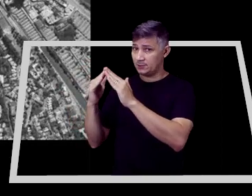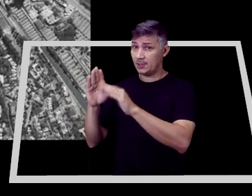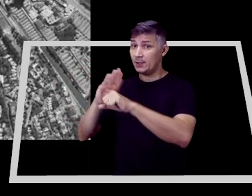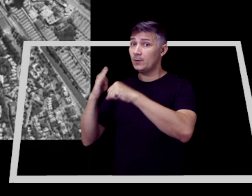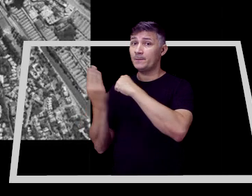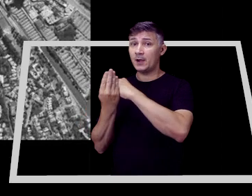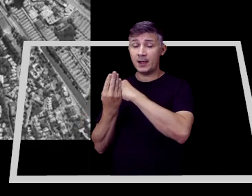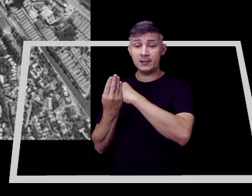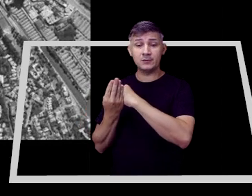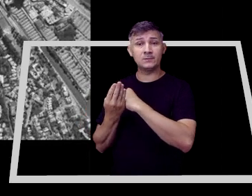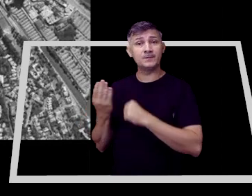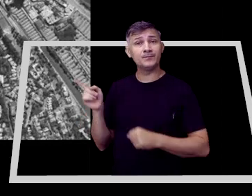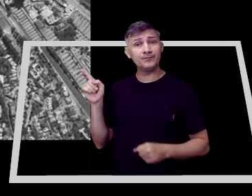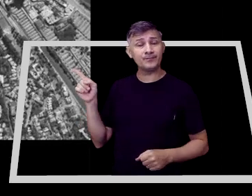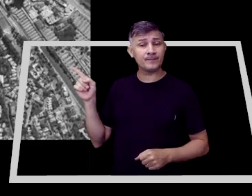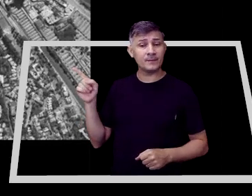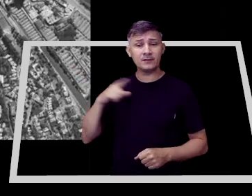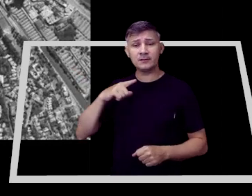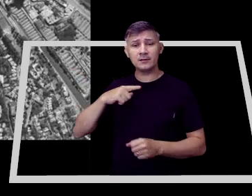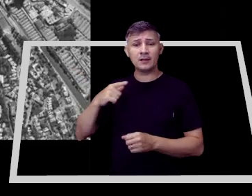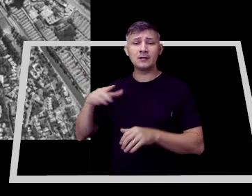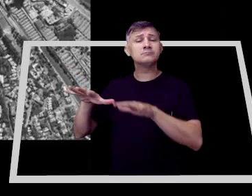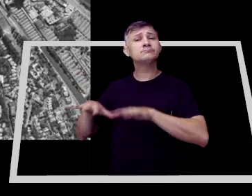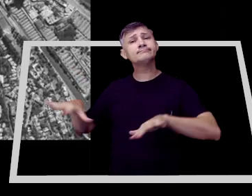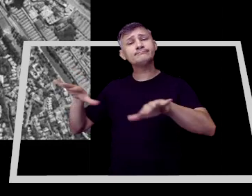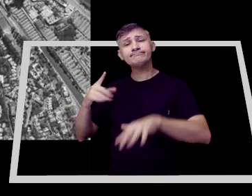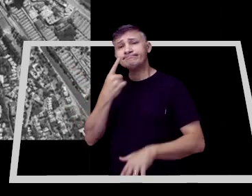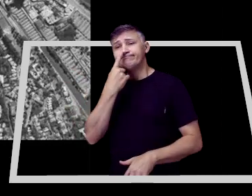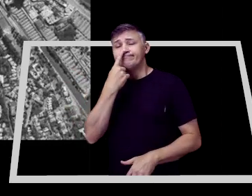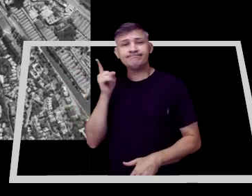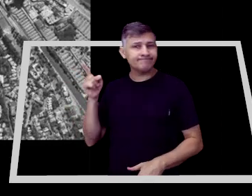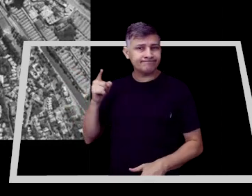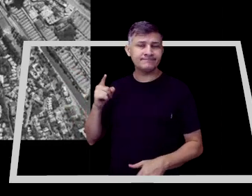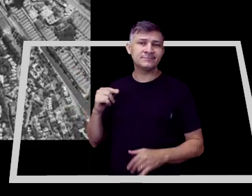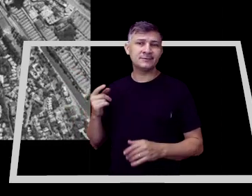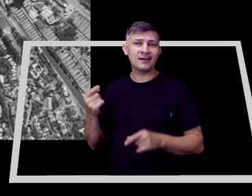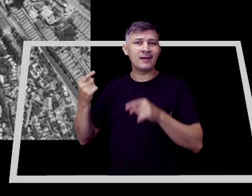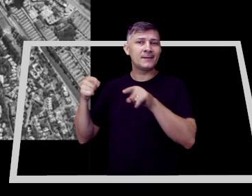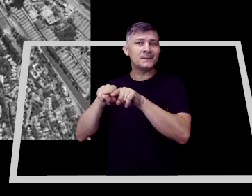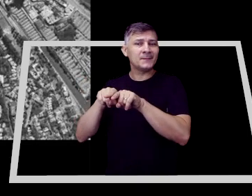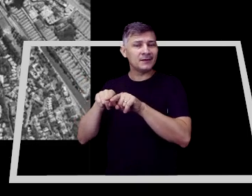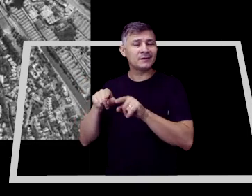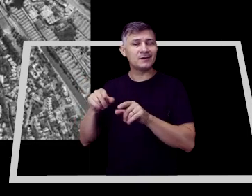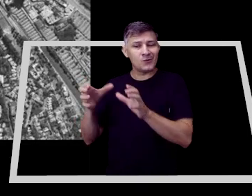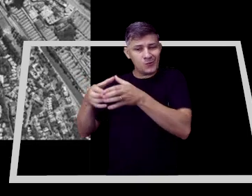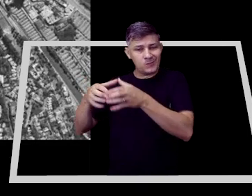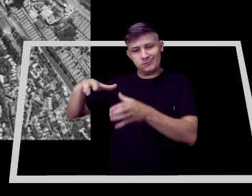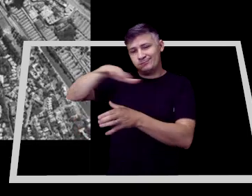é um bairro que tem uma certa simpatia, porque faz parte desse